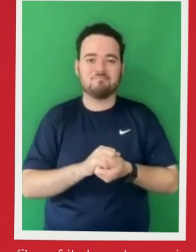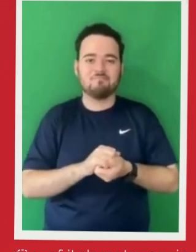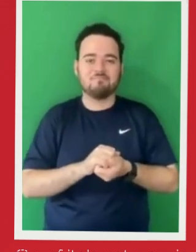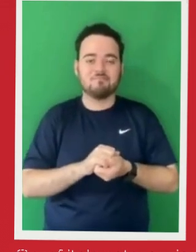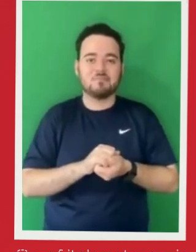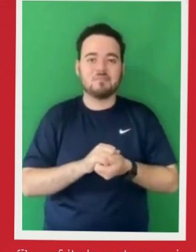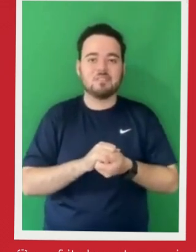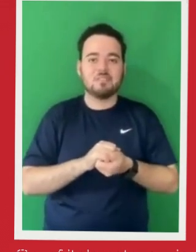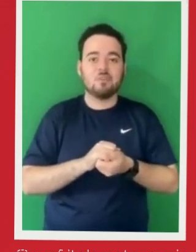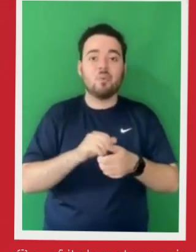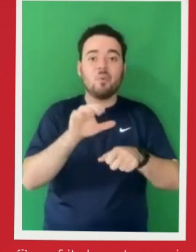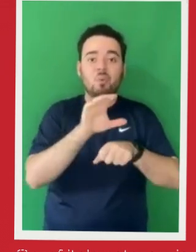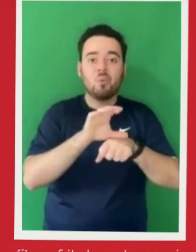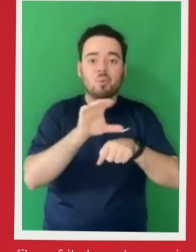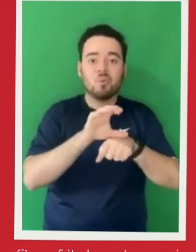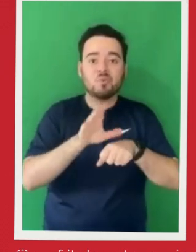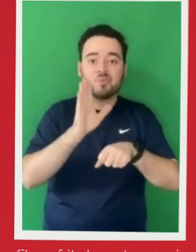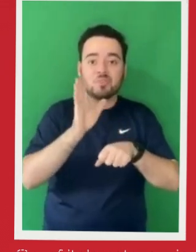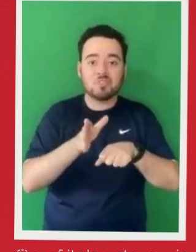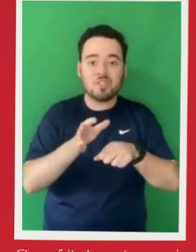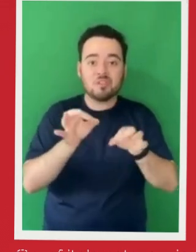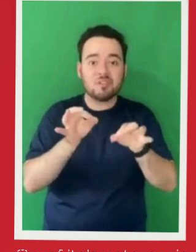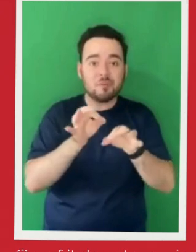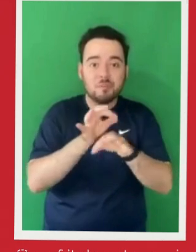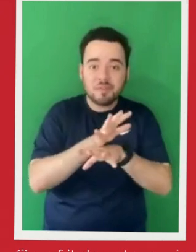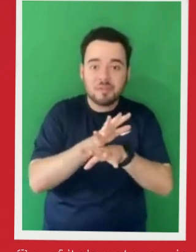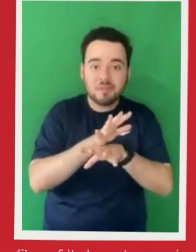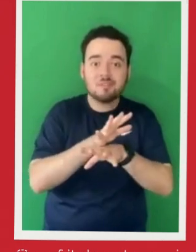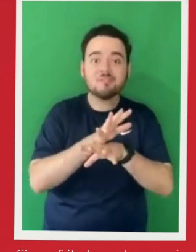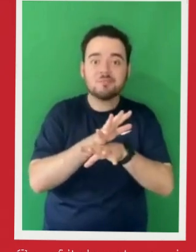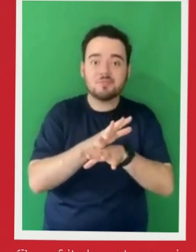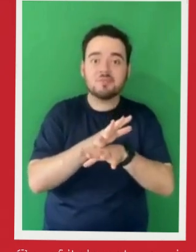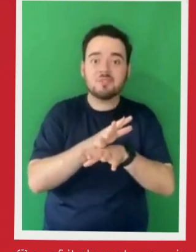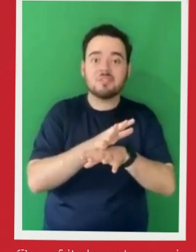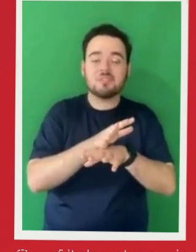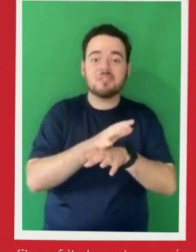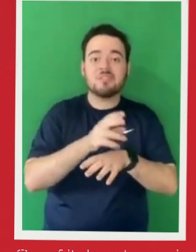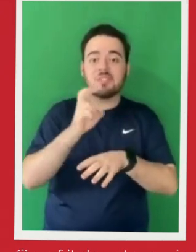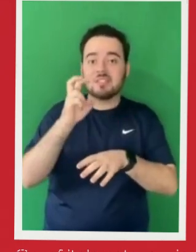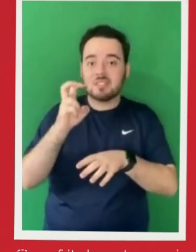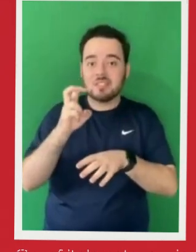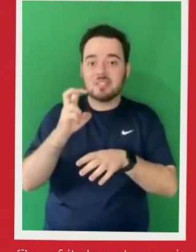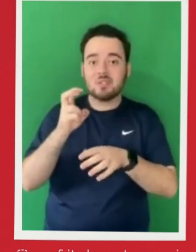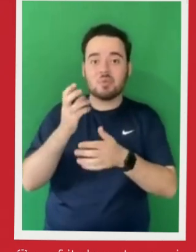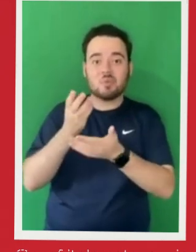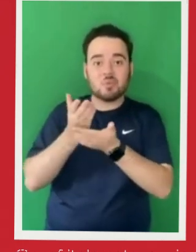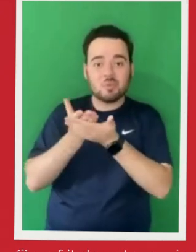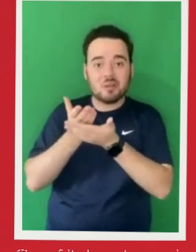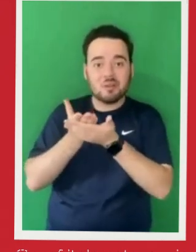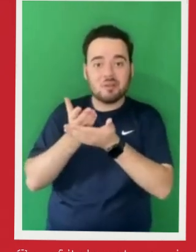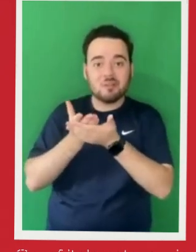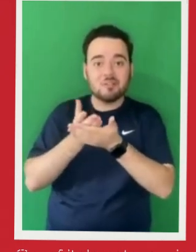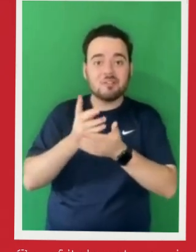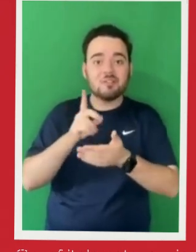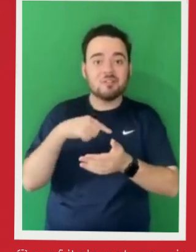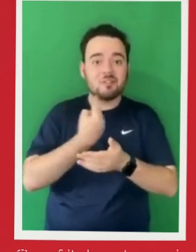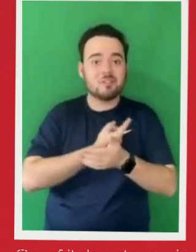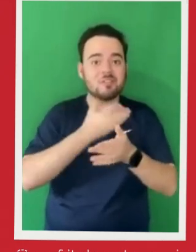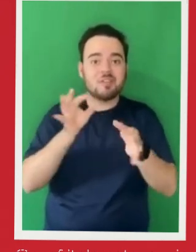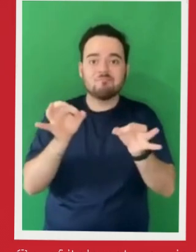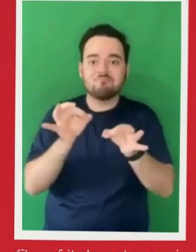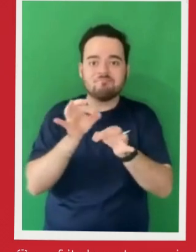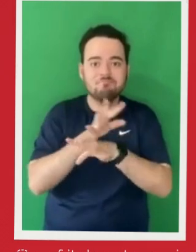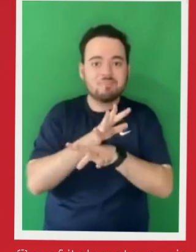ajuda vocês. A gente já está na metade do nosso curso, hoje eu encontro 3, são 5 encontros, ou seja, a gente já